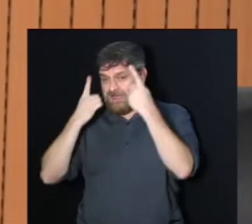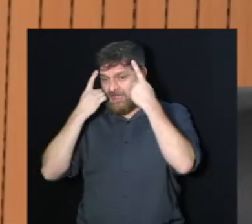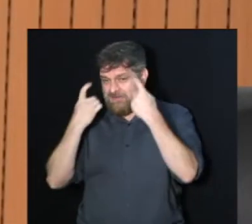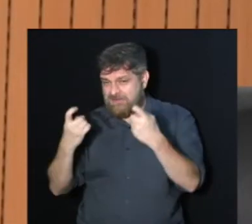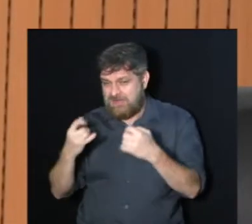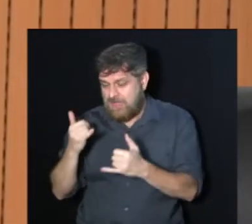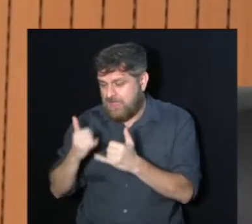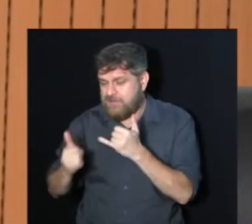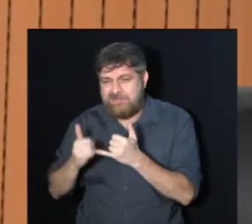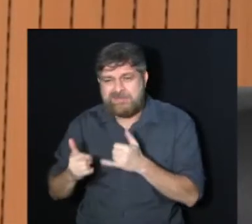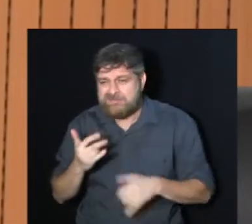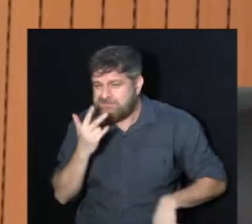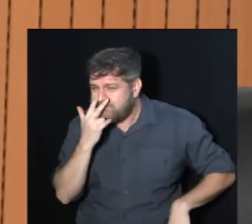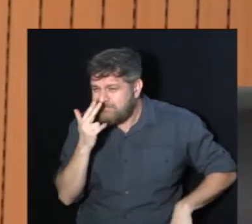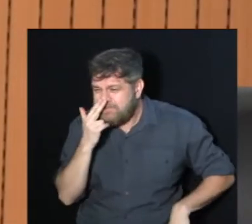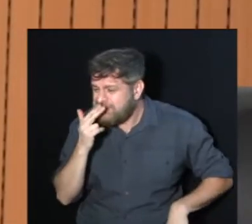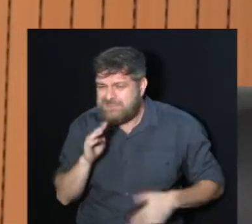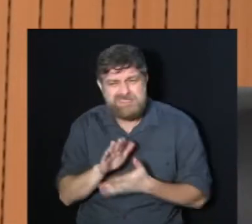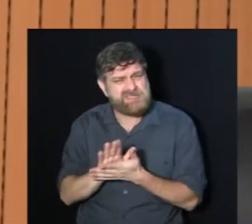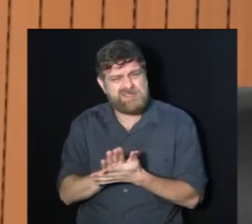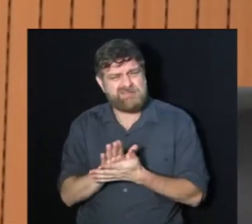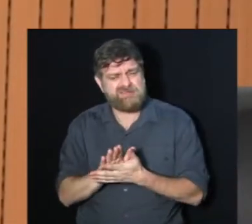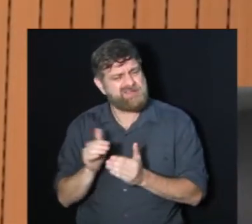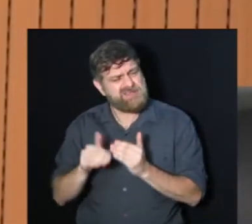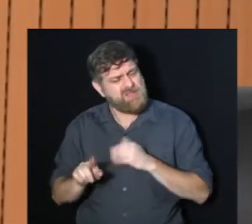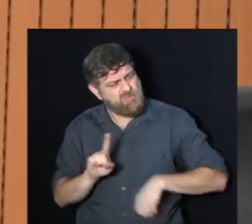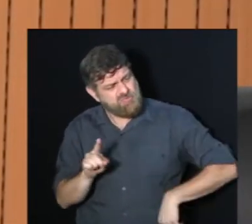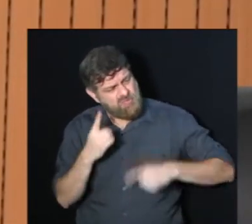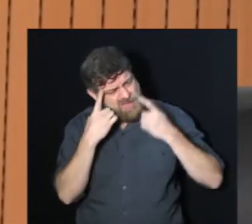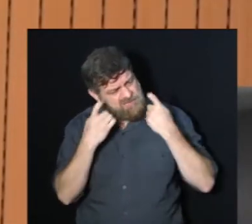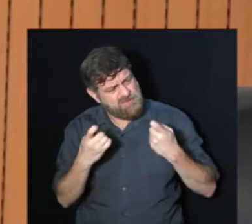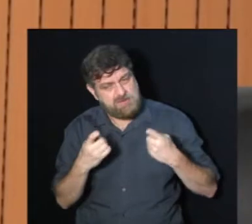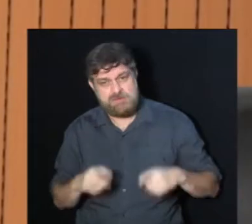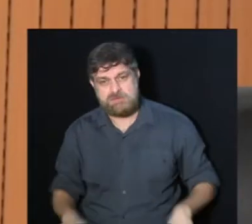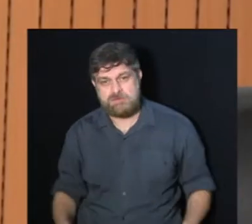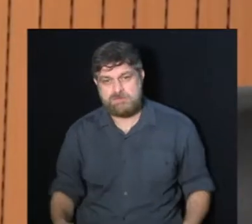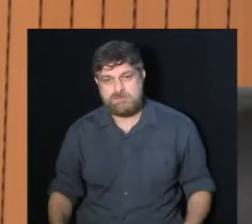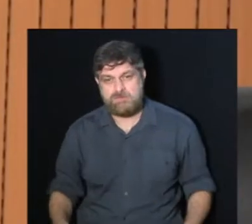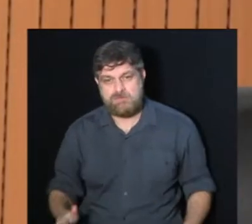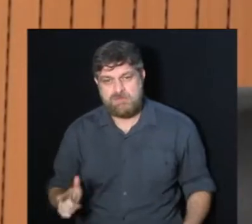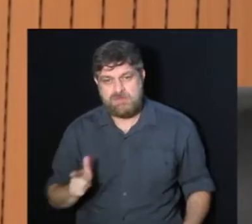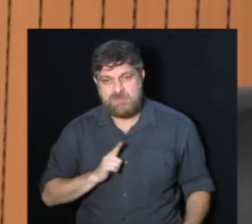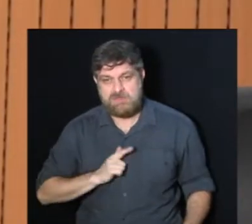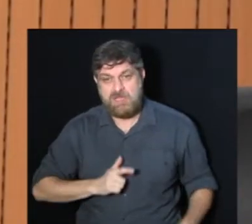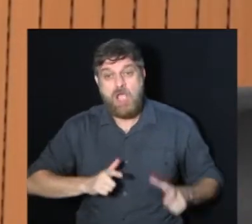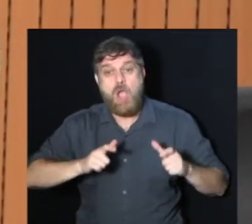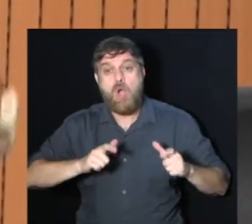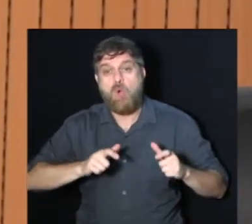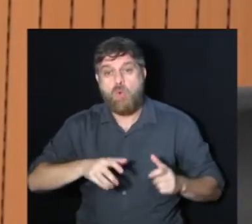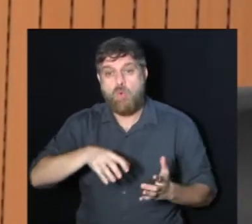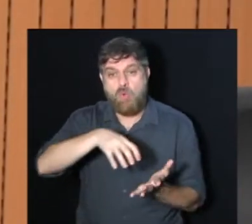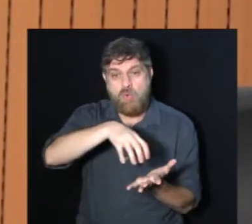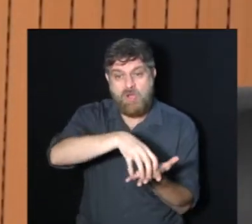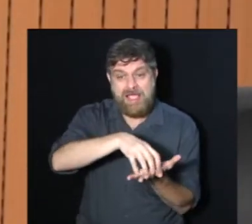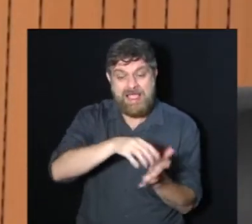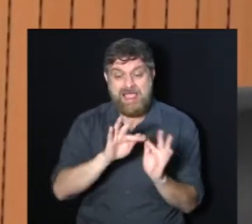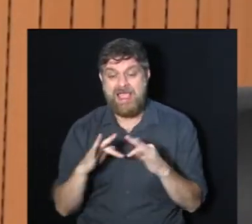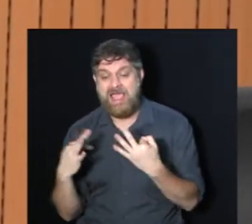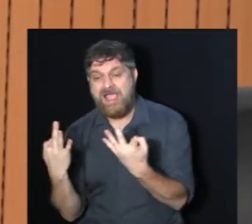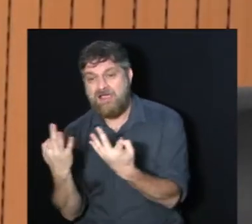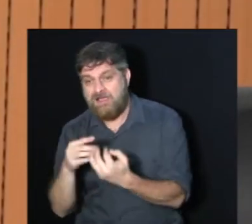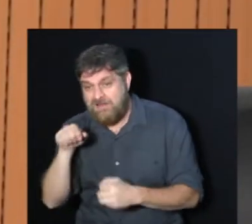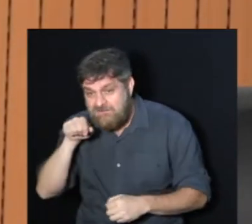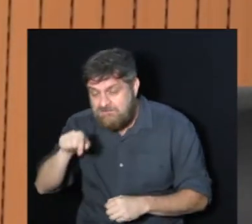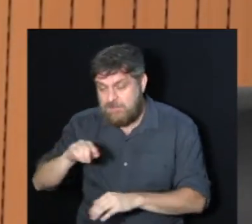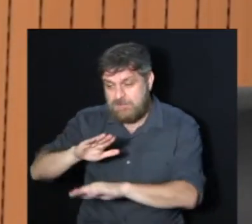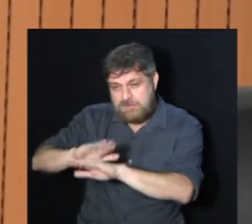quase invisível. Como é que a gente faz? A gente vai buscar uma rede, que é a rede família, que é a